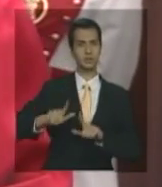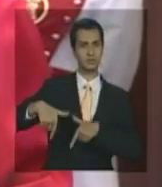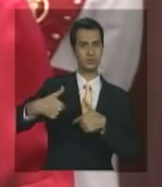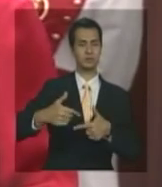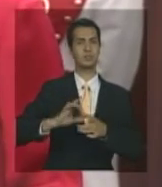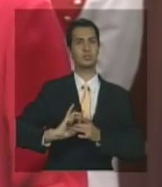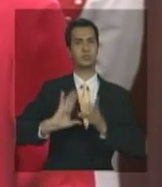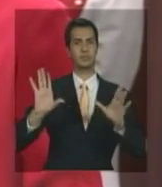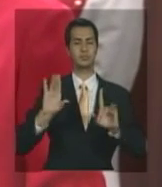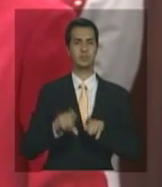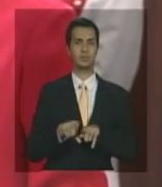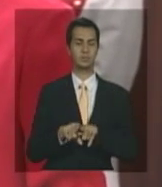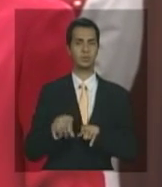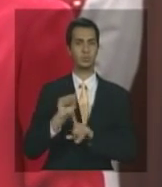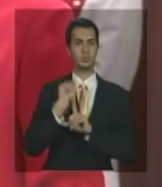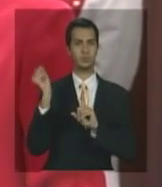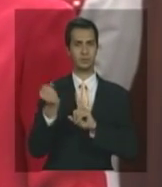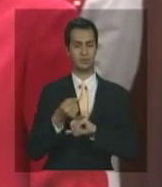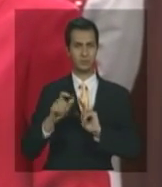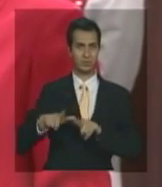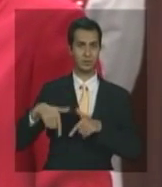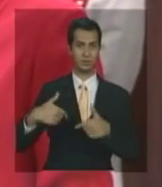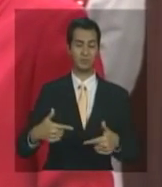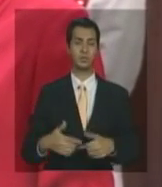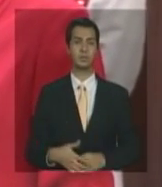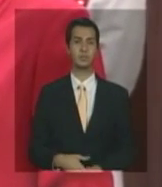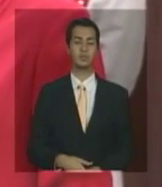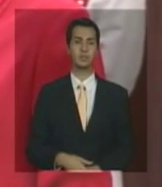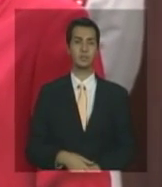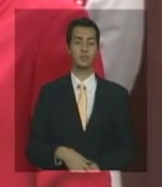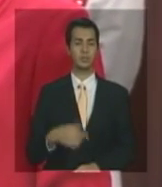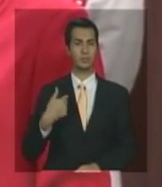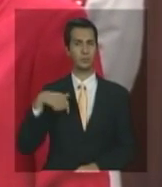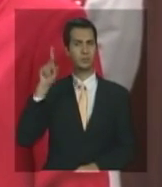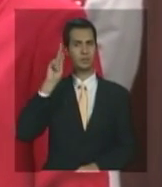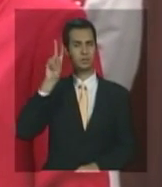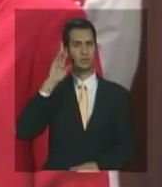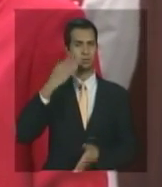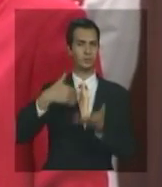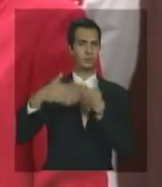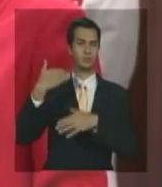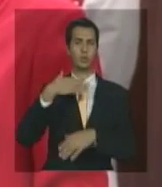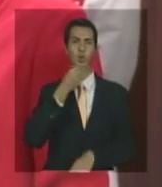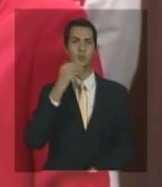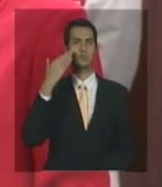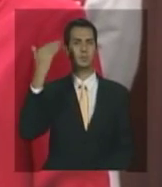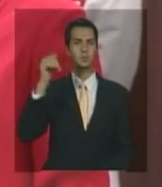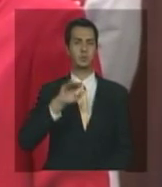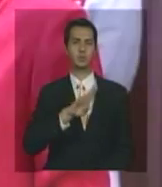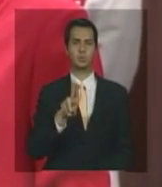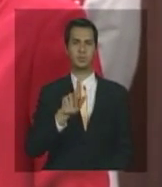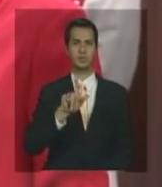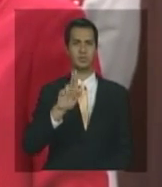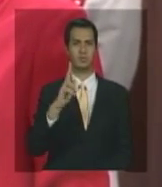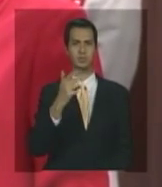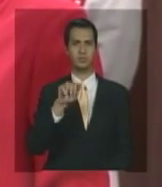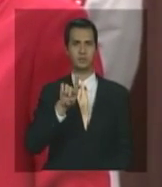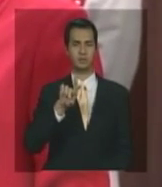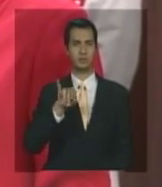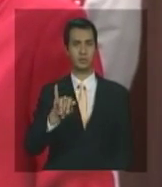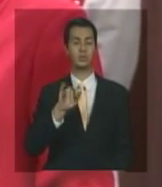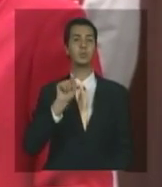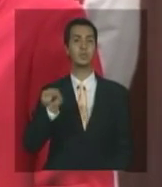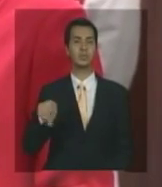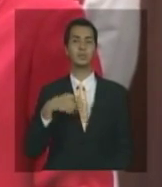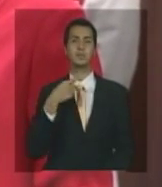deste país no século XX. Evoquei o exemplo de Gandhi, que com suas palavras e ações inspirou a busca